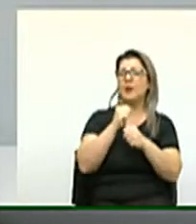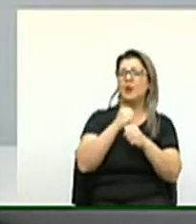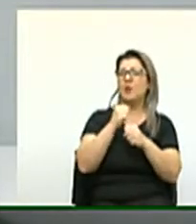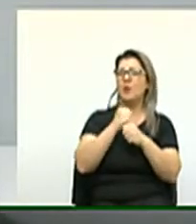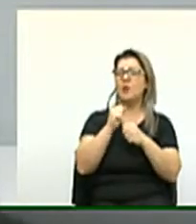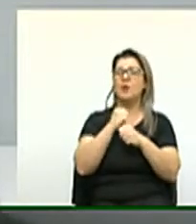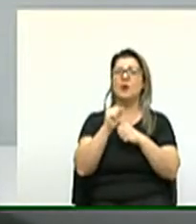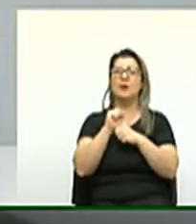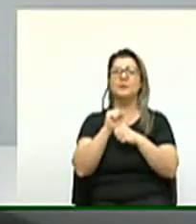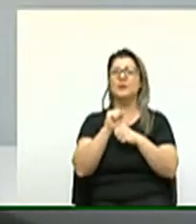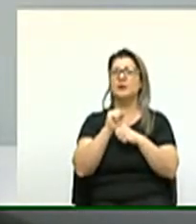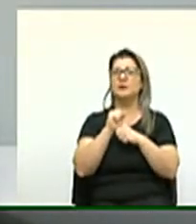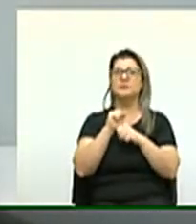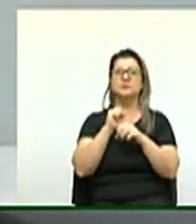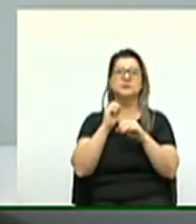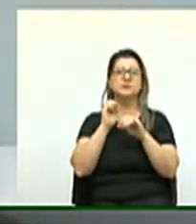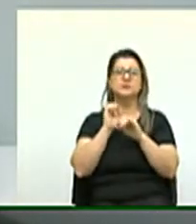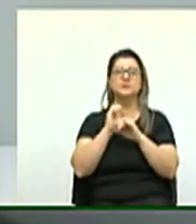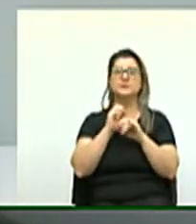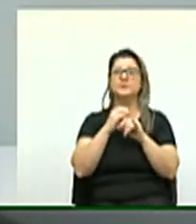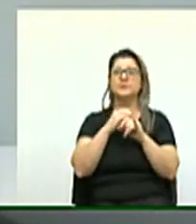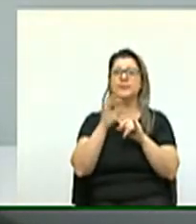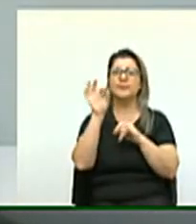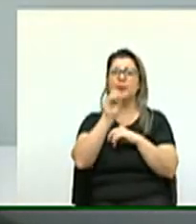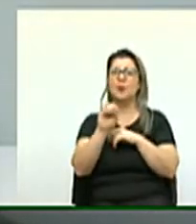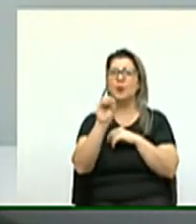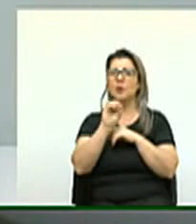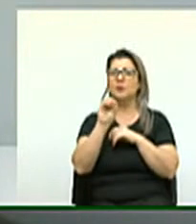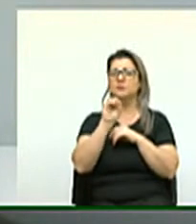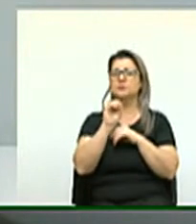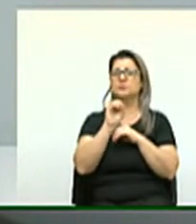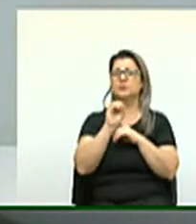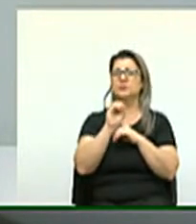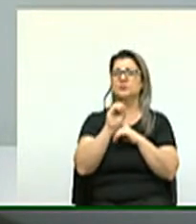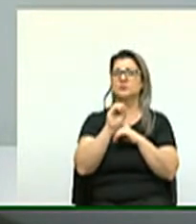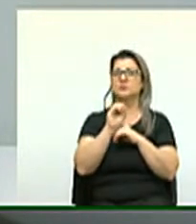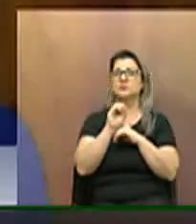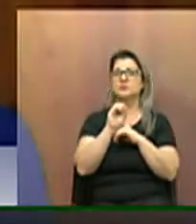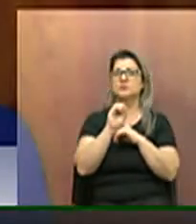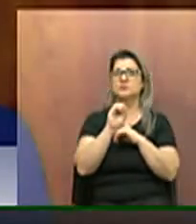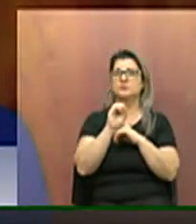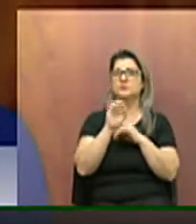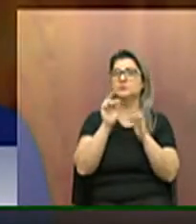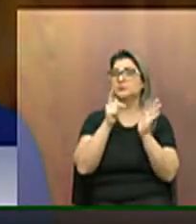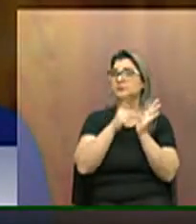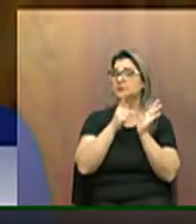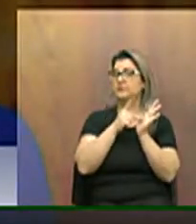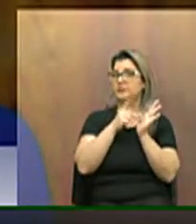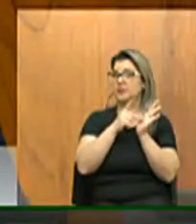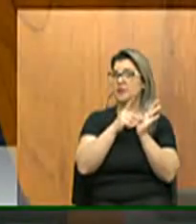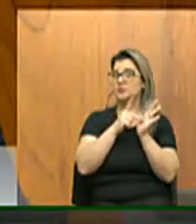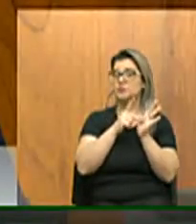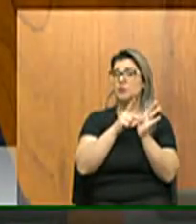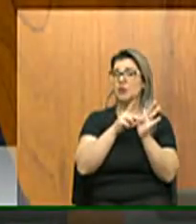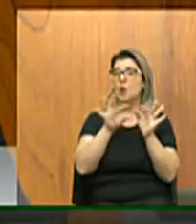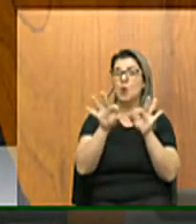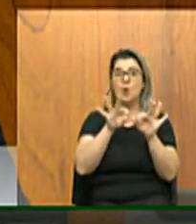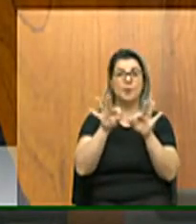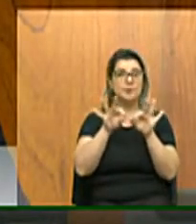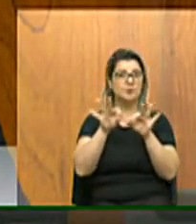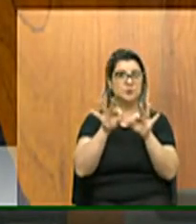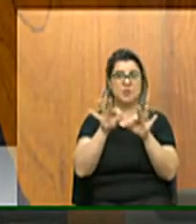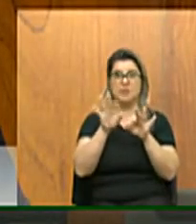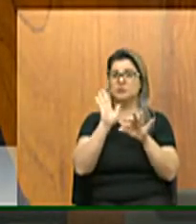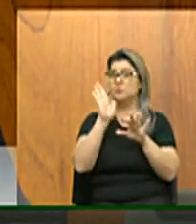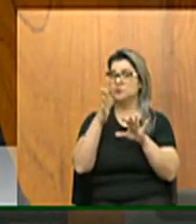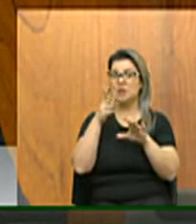Brown. Sim? Não, deixa eu só ler. Na verdade, nós já, o projeto do Senair, nós acabamos já